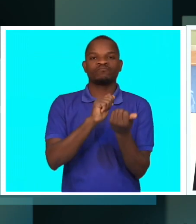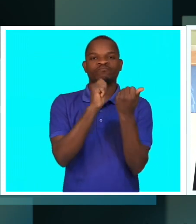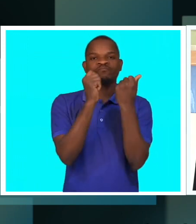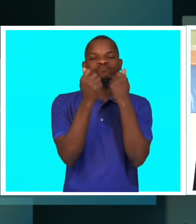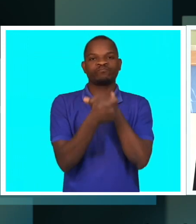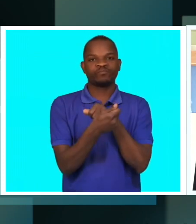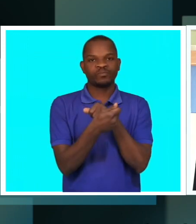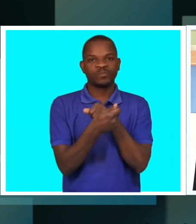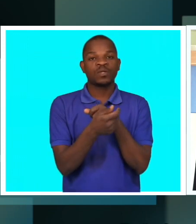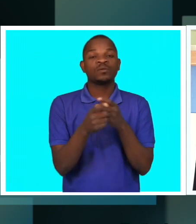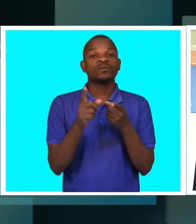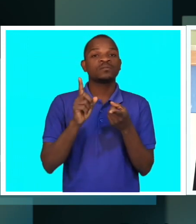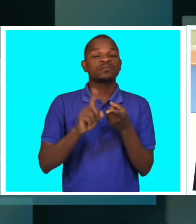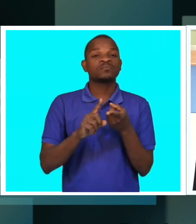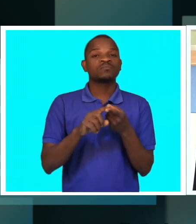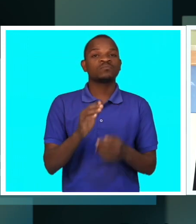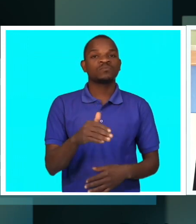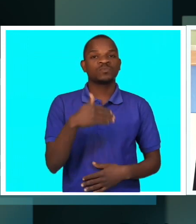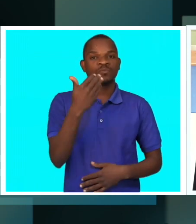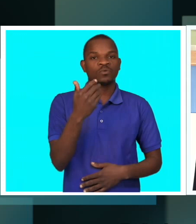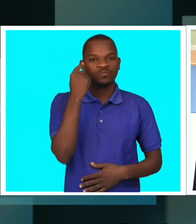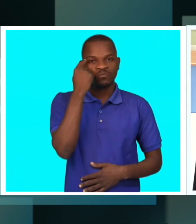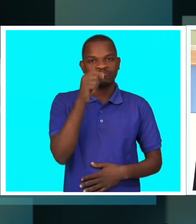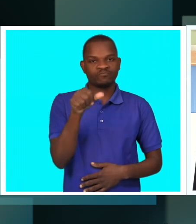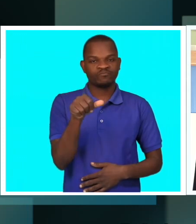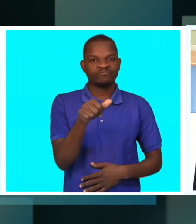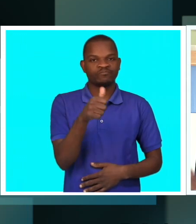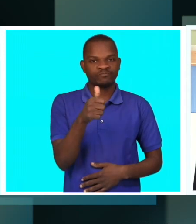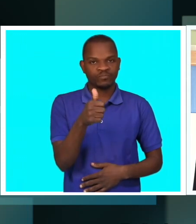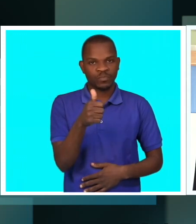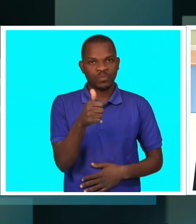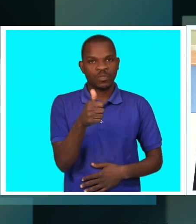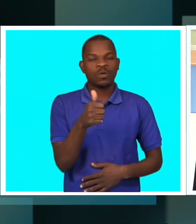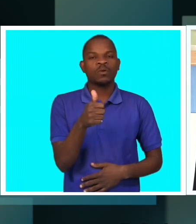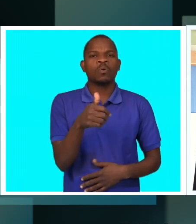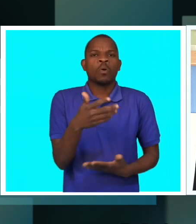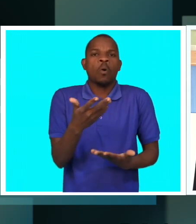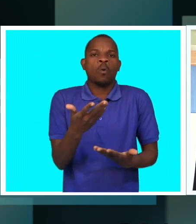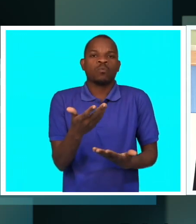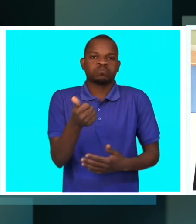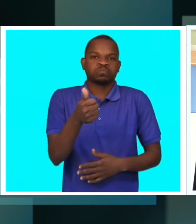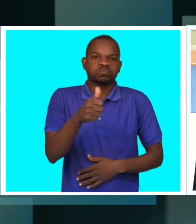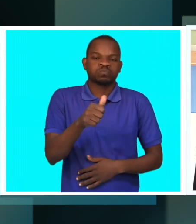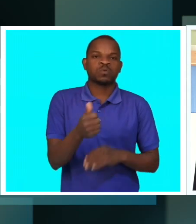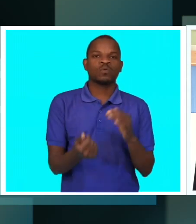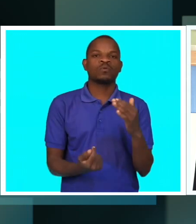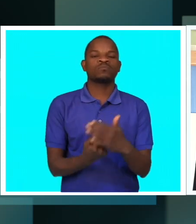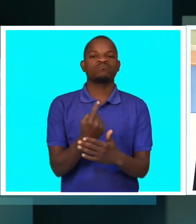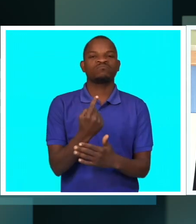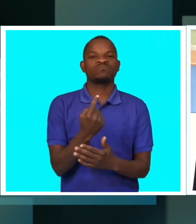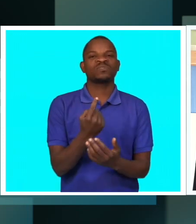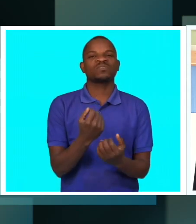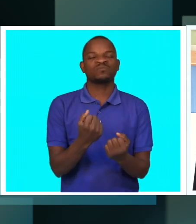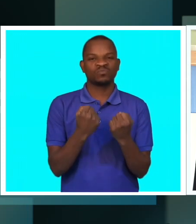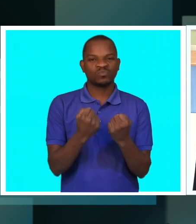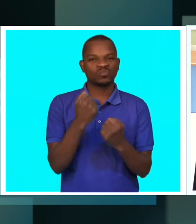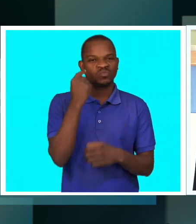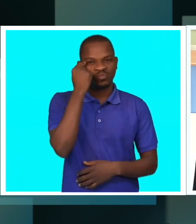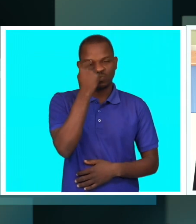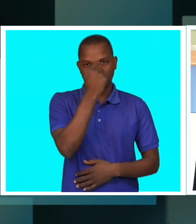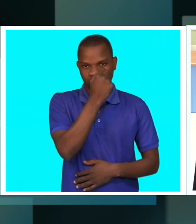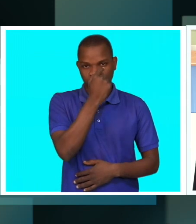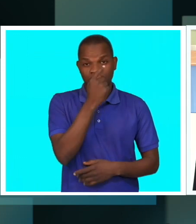corrigir essa conjuntivite. Então, a posteriori, essa conjuntivite pode evoluir com essa secura das mucosas ou pode ser algo mais sério.